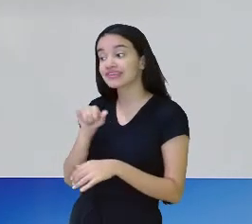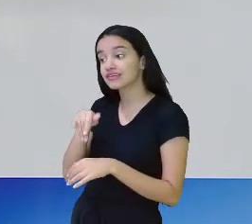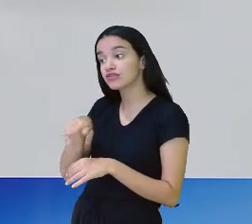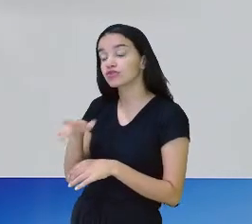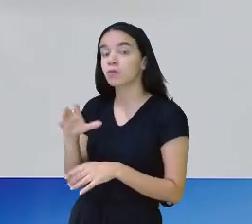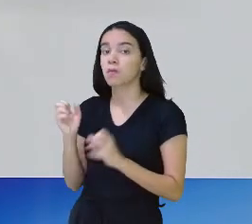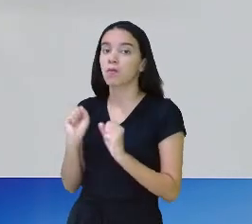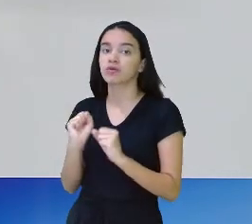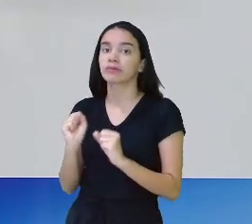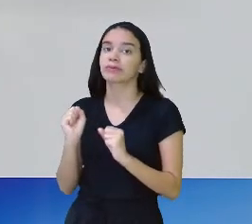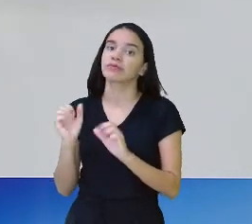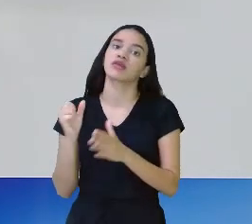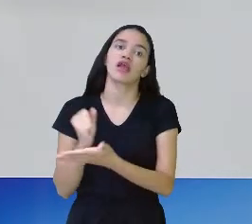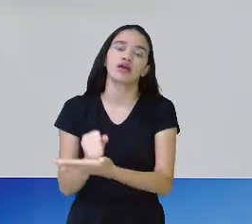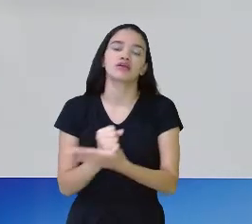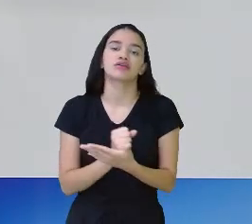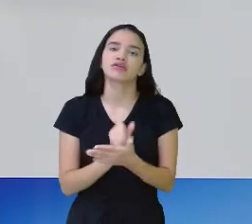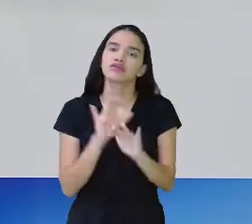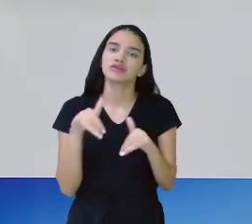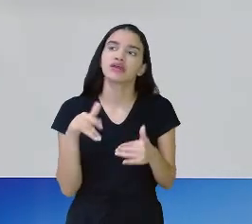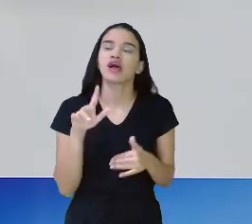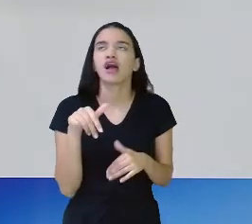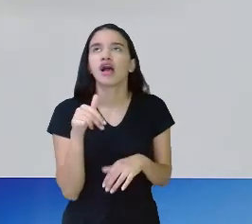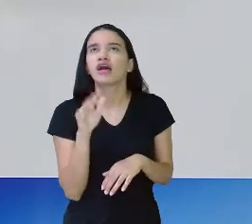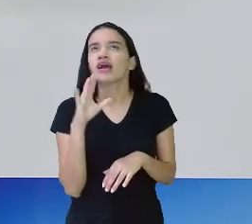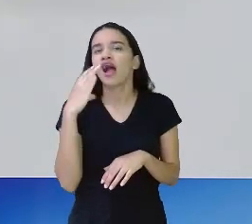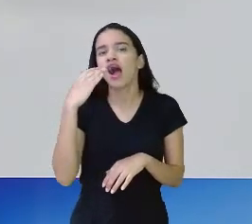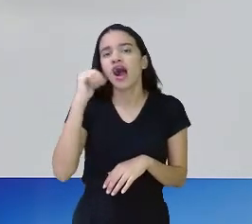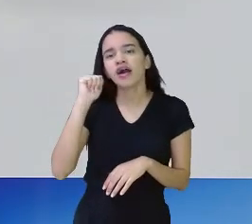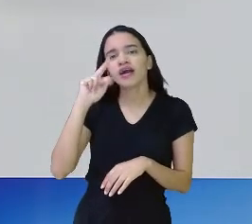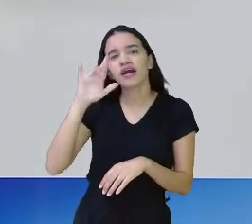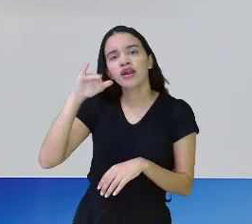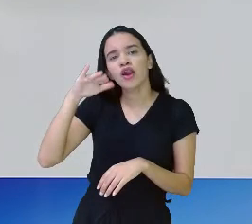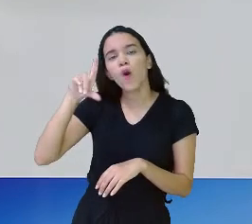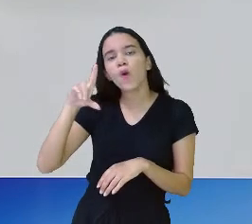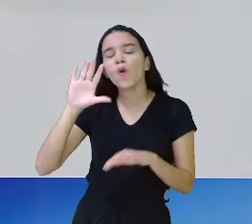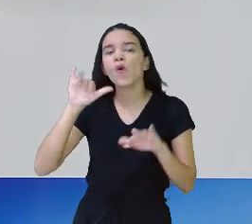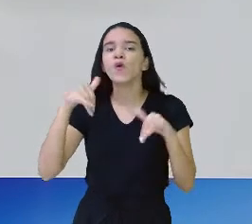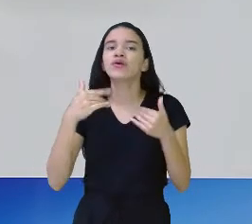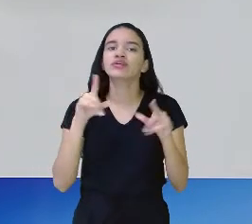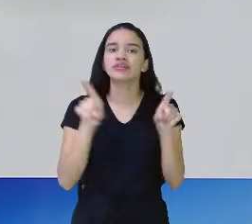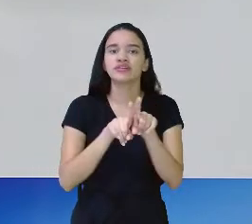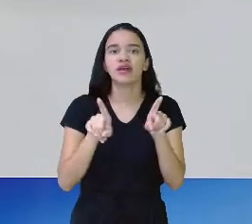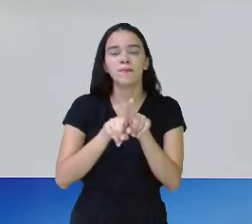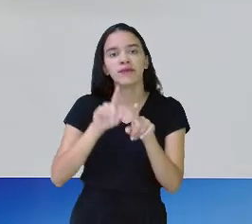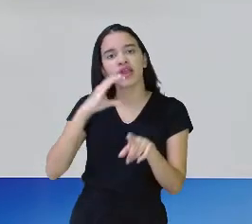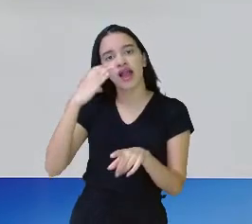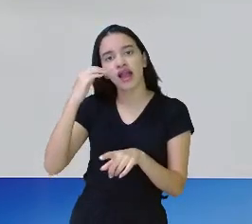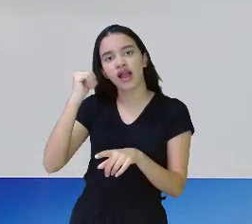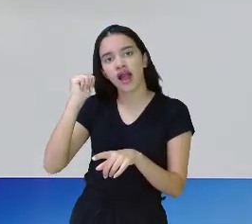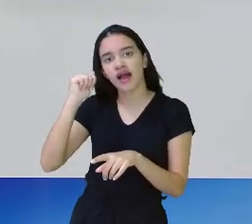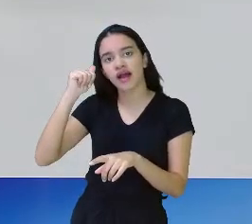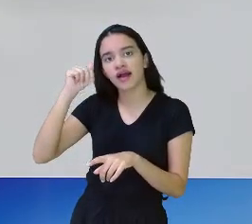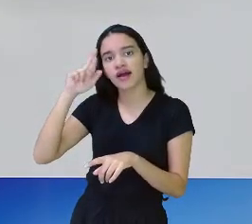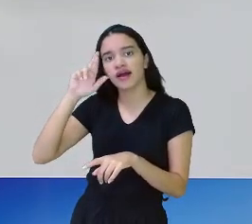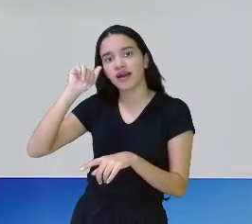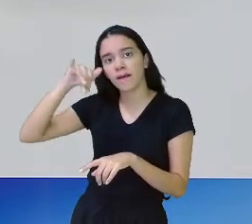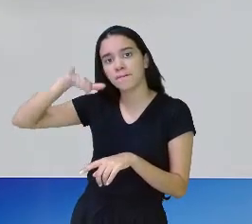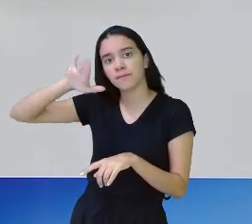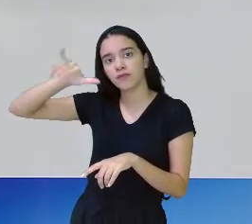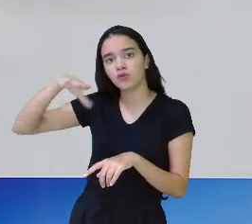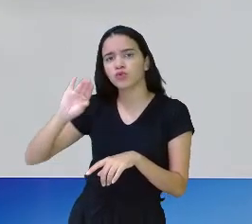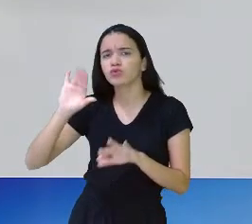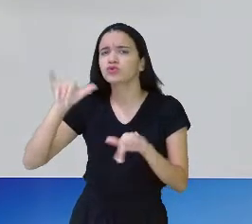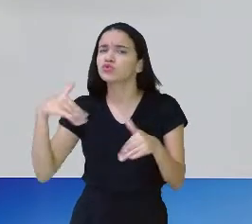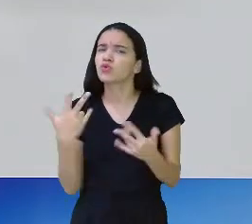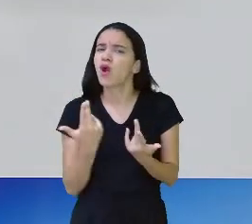Senão a gente pesquisa depois e vê se é isso mesmo. Caracol e caramujo são as mesmas coisas ou existe diferença entre